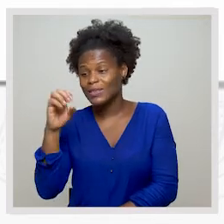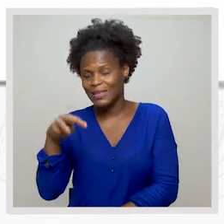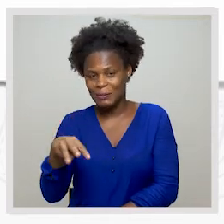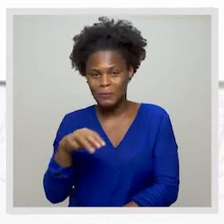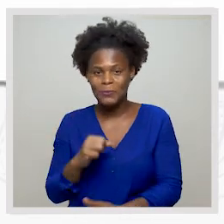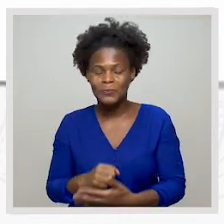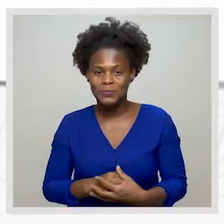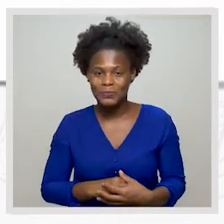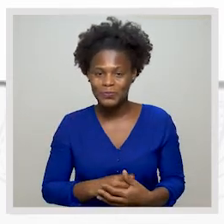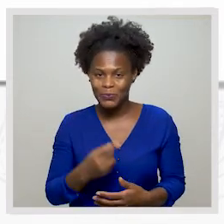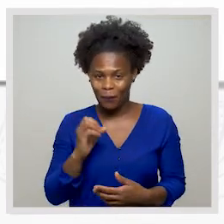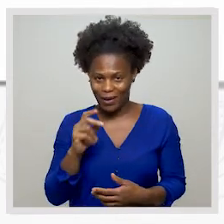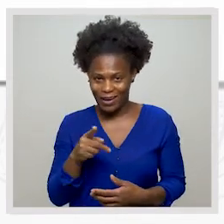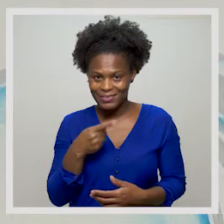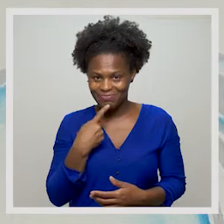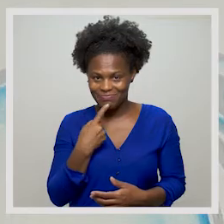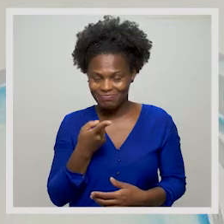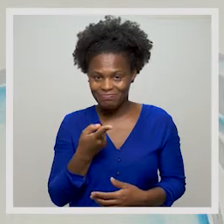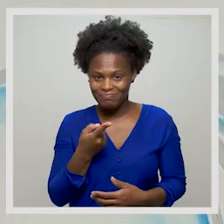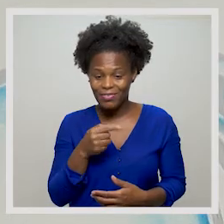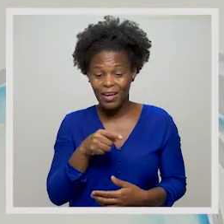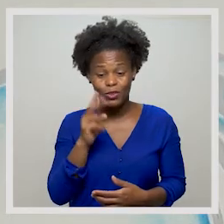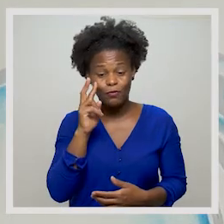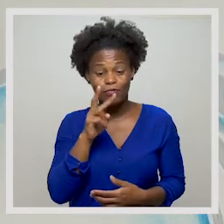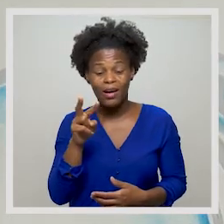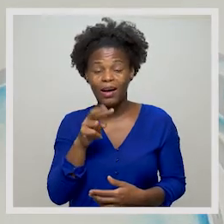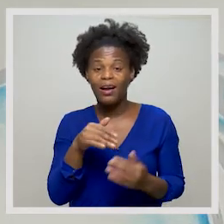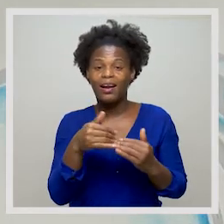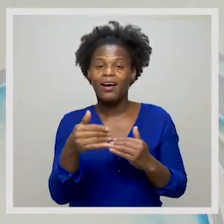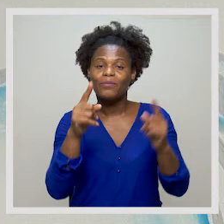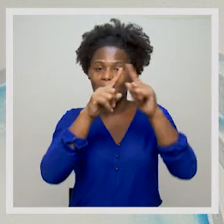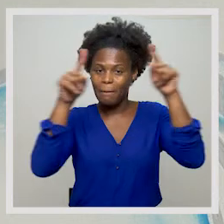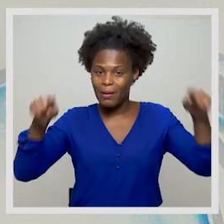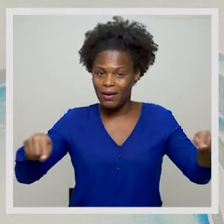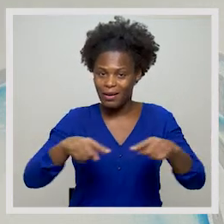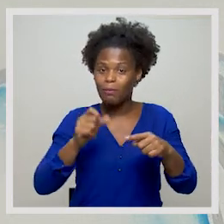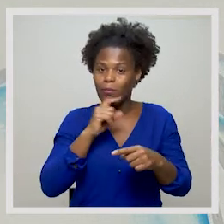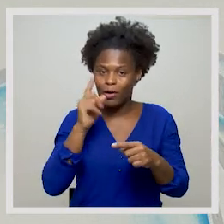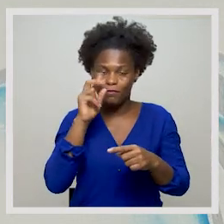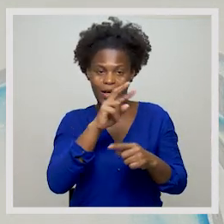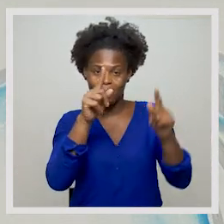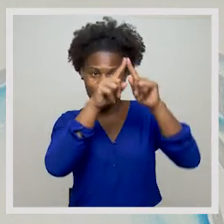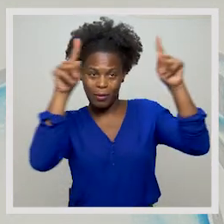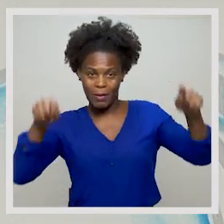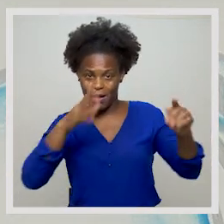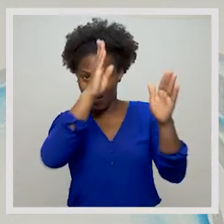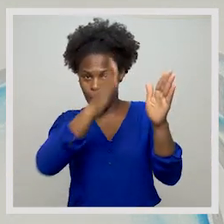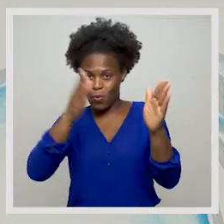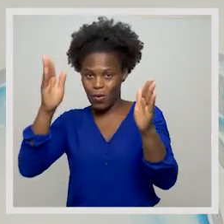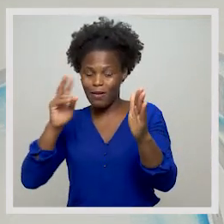155 centímetros. Ok? Isto foi verificado a partir da tabela. Podemos voltar à tabela e ver